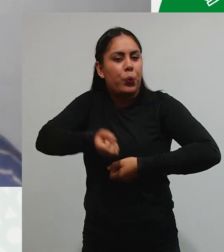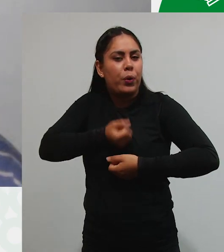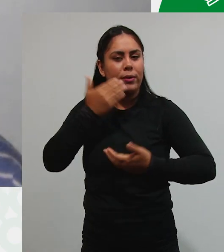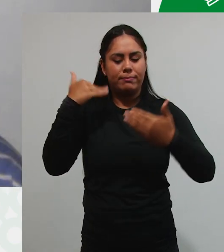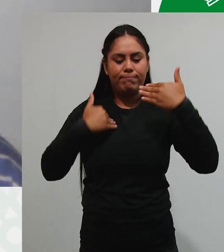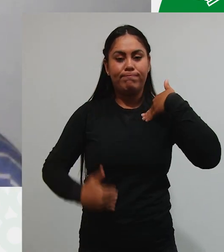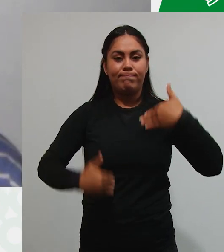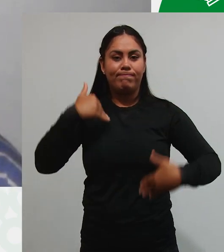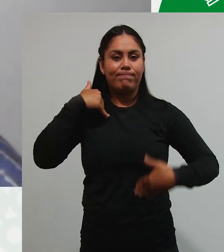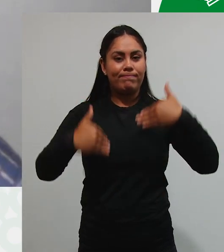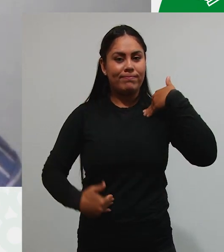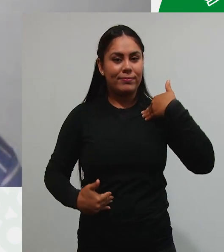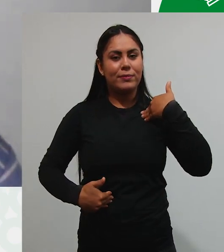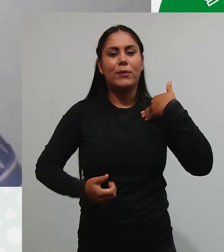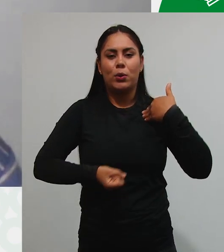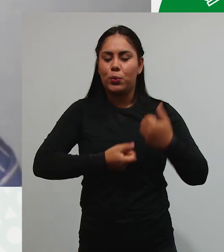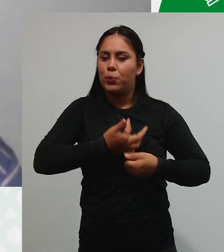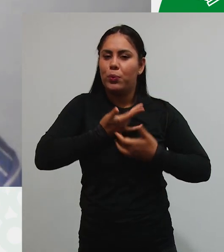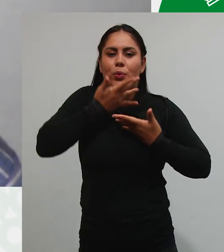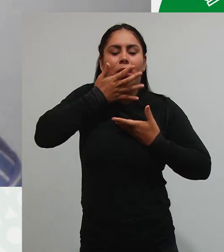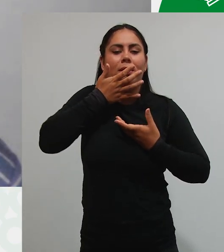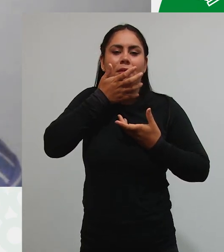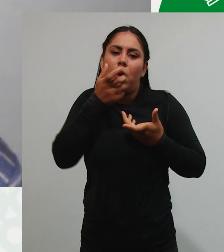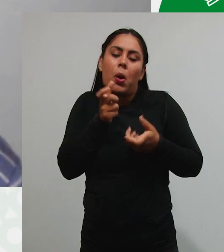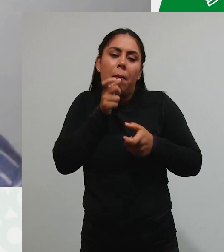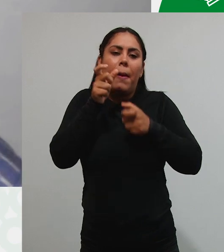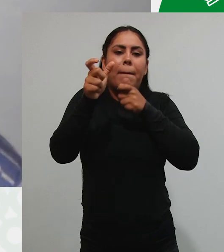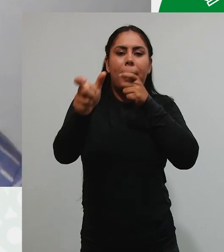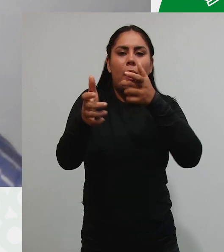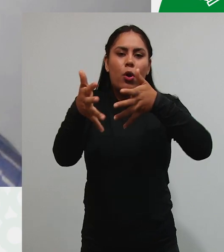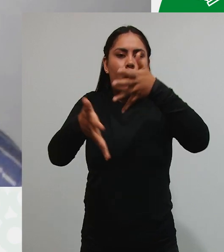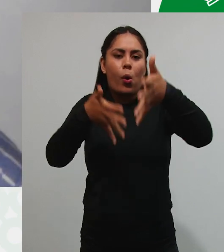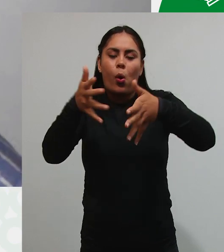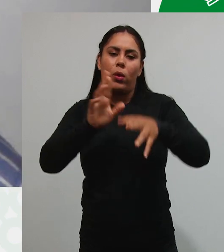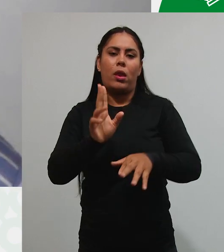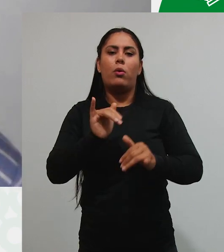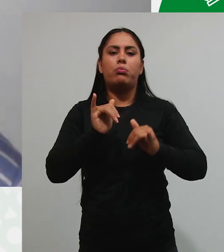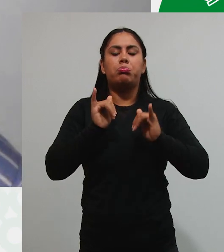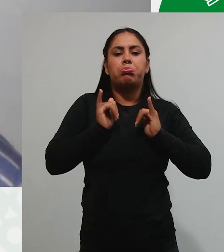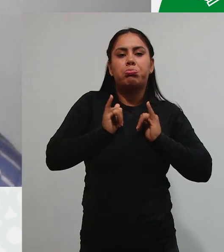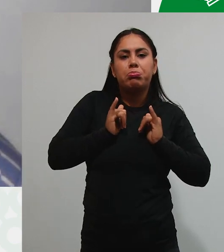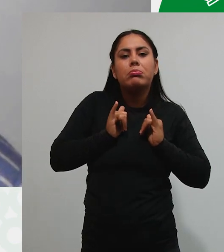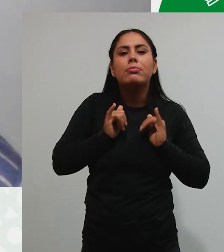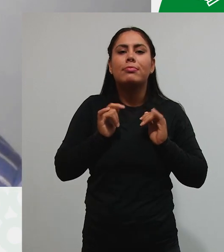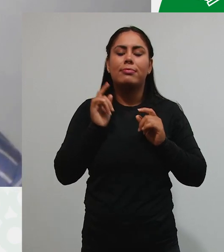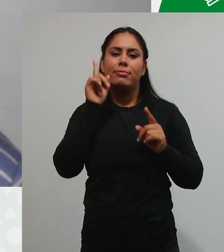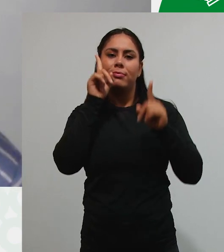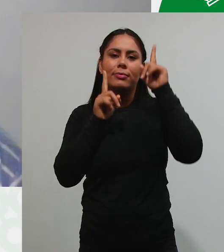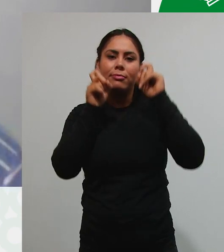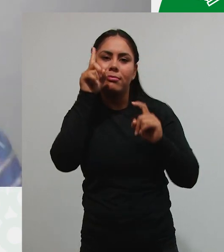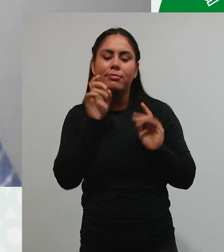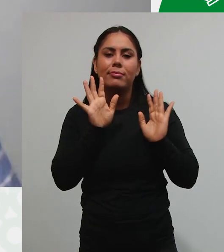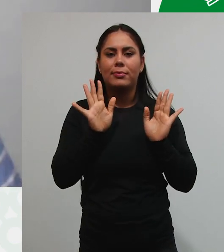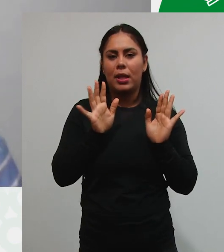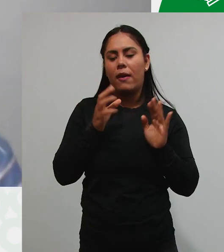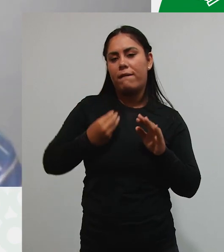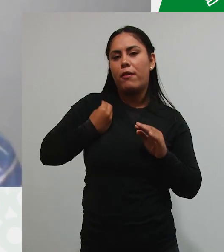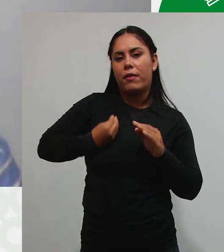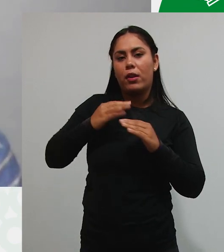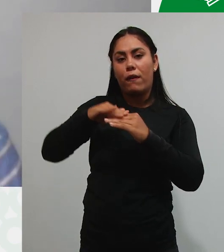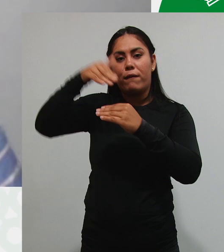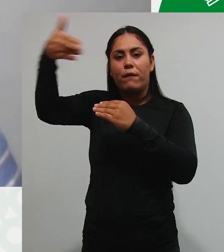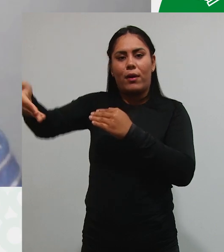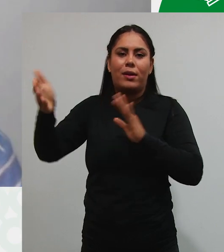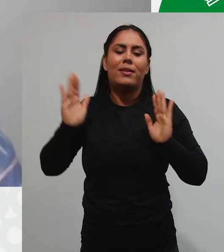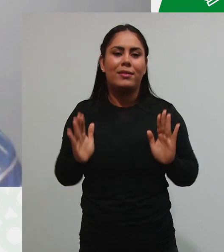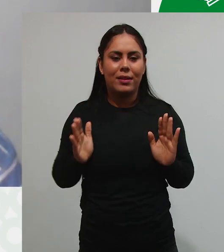manifestações corporais, essas manifestações verbais ou não verbais, podem ser reflexo daquilo que ele está vivendo lá